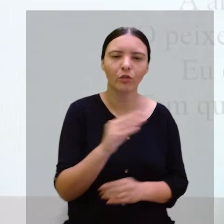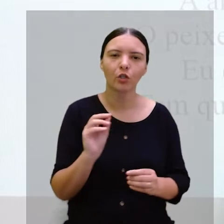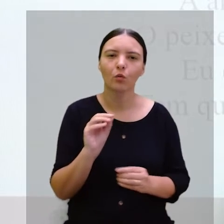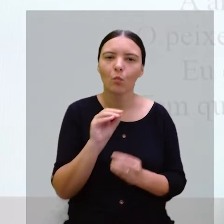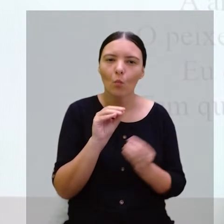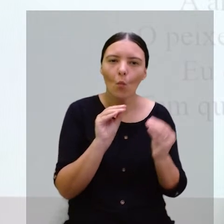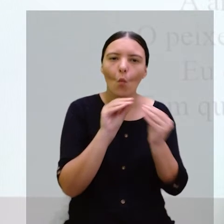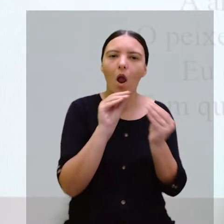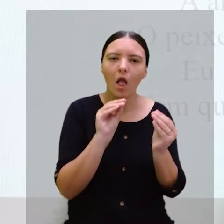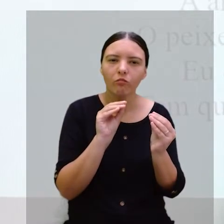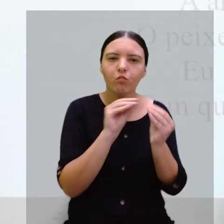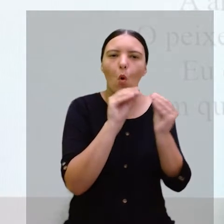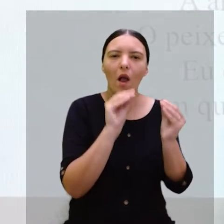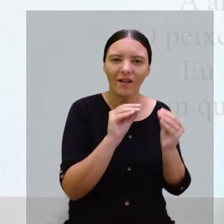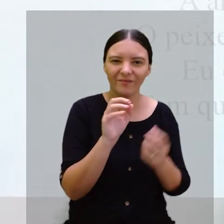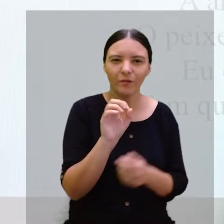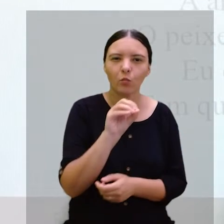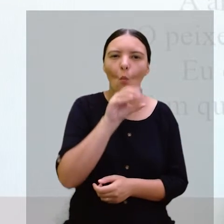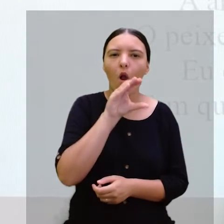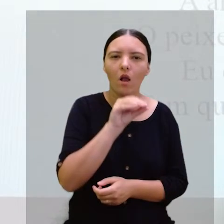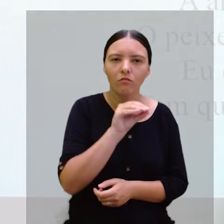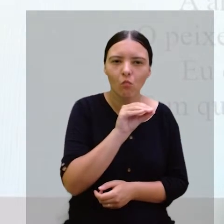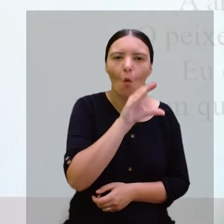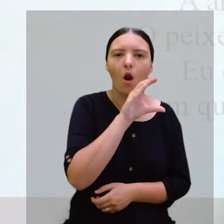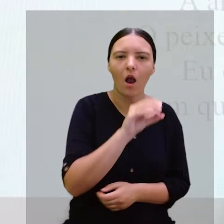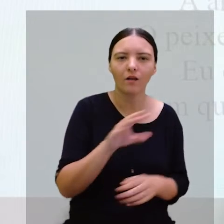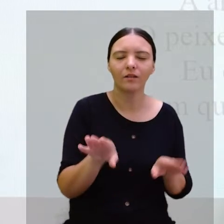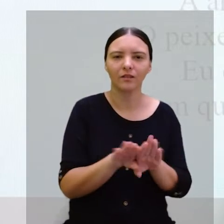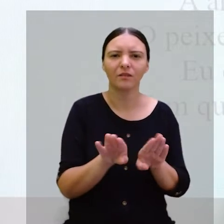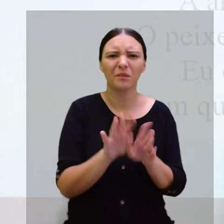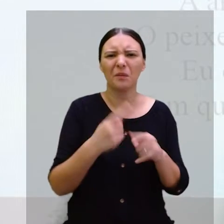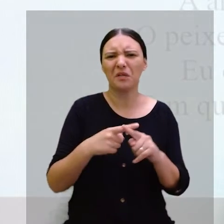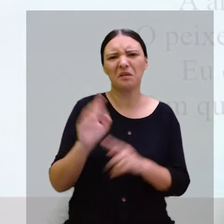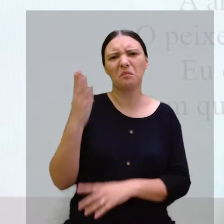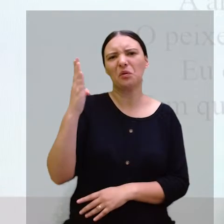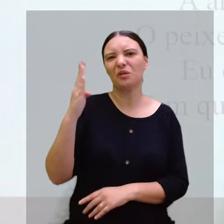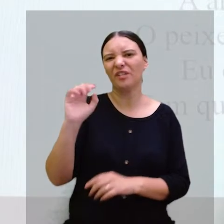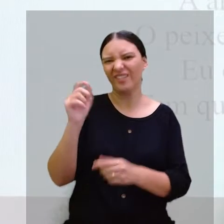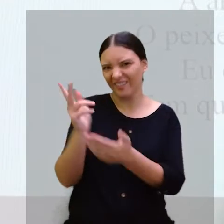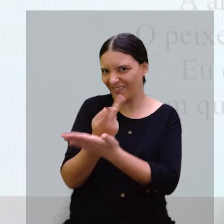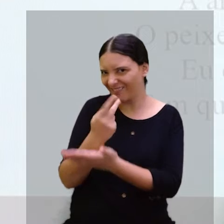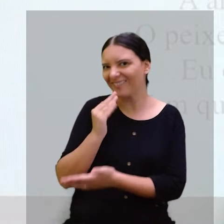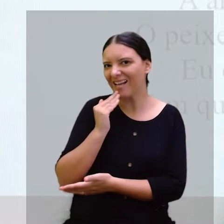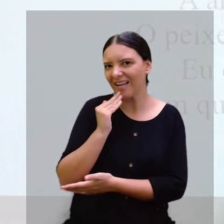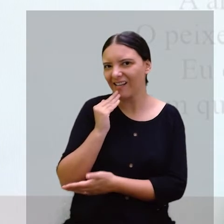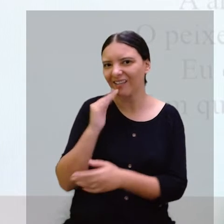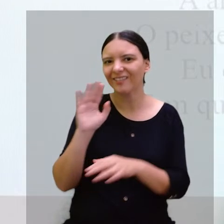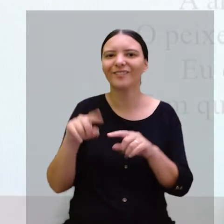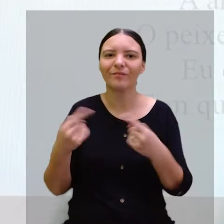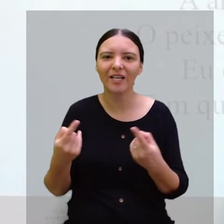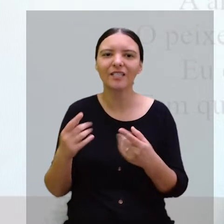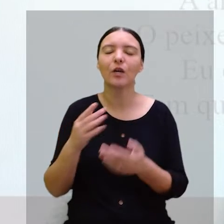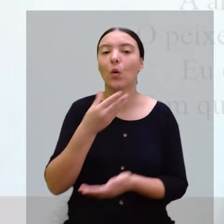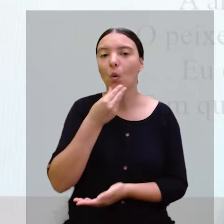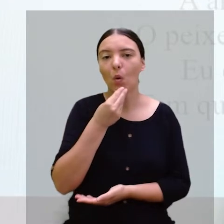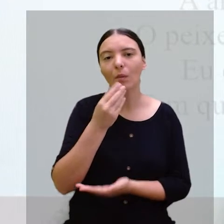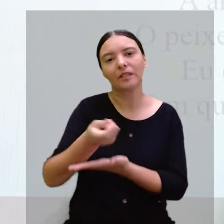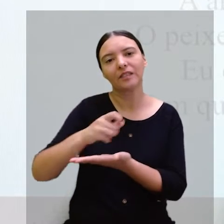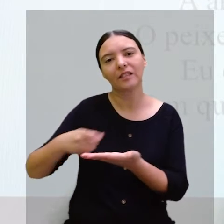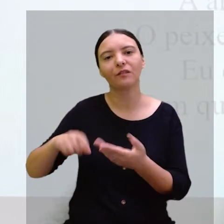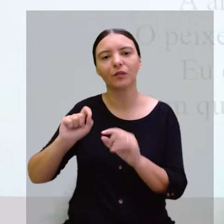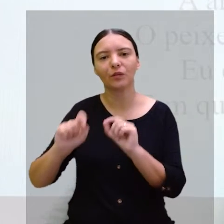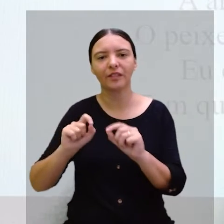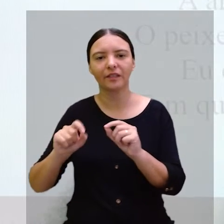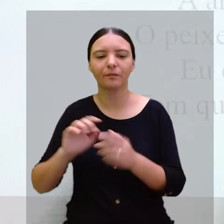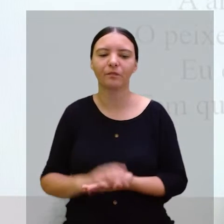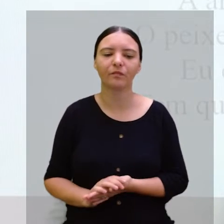ali. Às vezes um professor de biologia pode me dar outras definições, eu posso estar cometendo algum equívoco, né? Mas o Leminski está falando que aquilo que